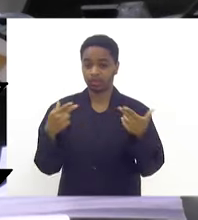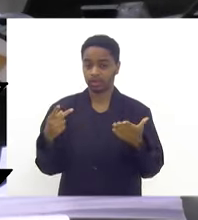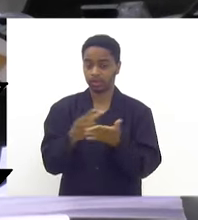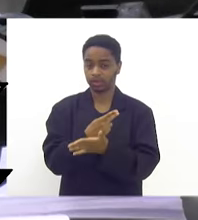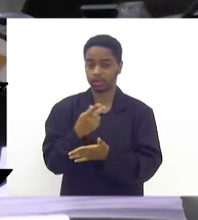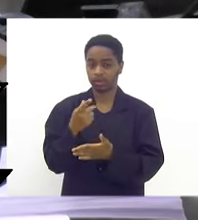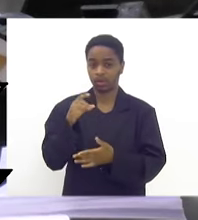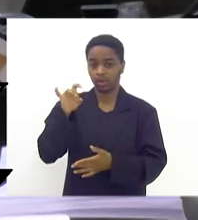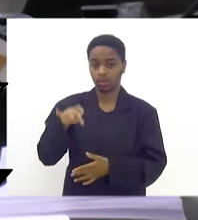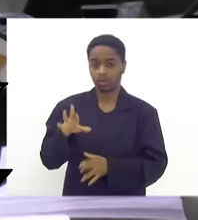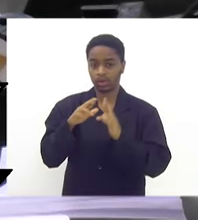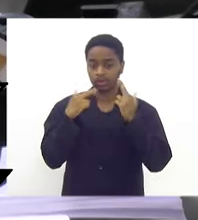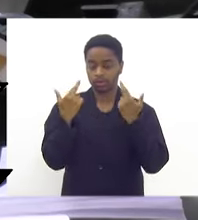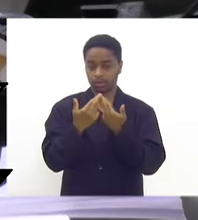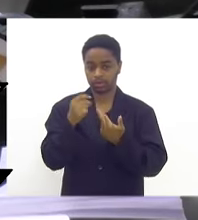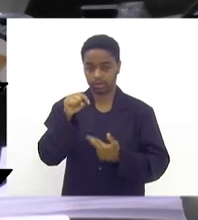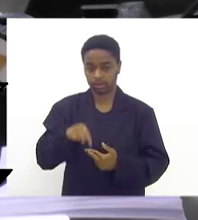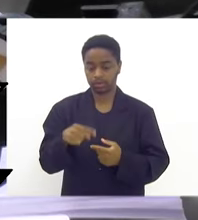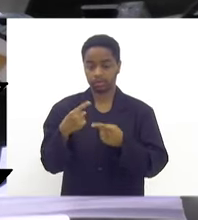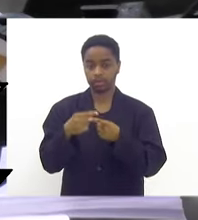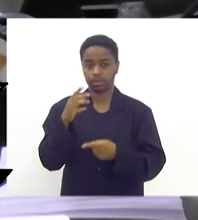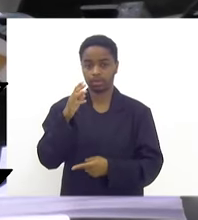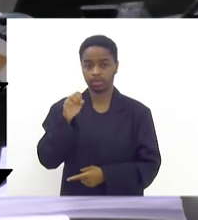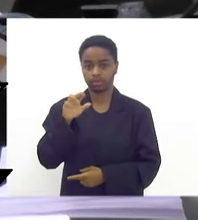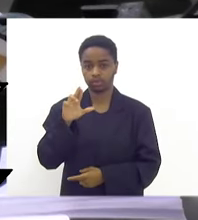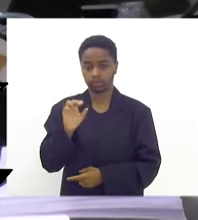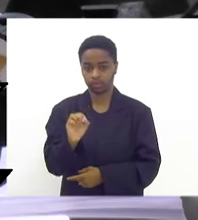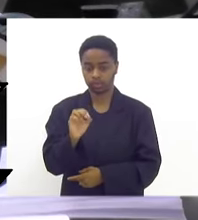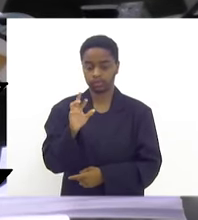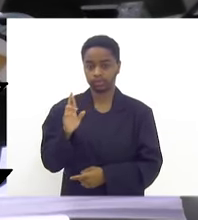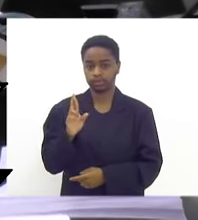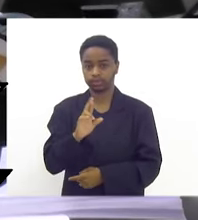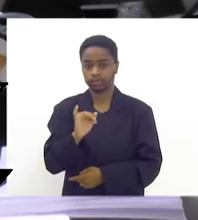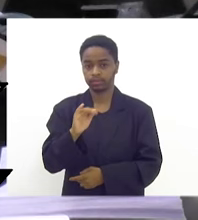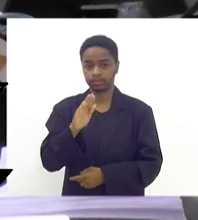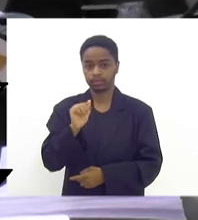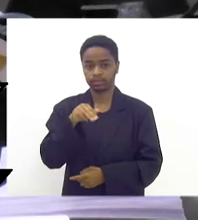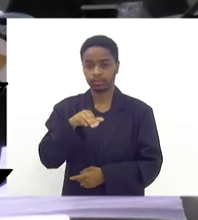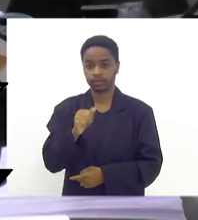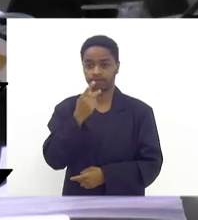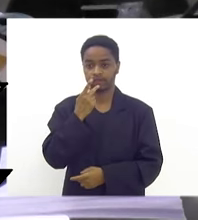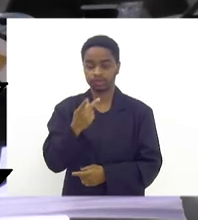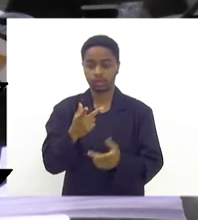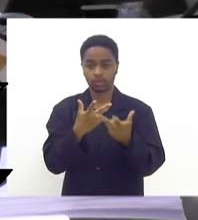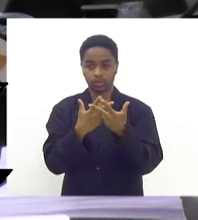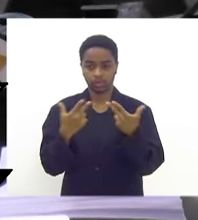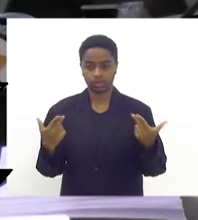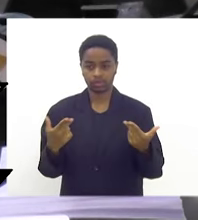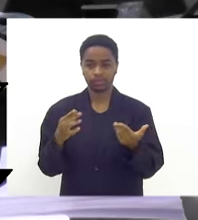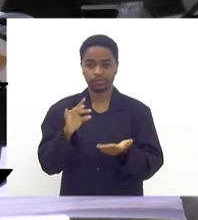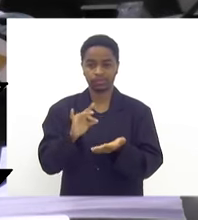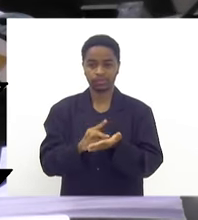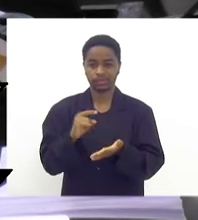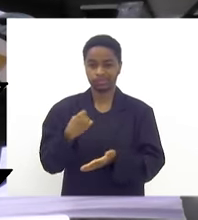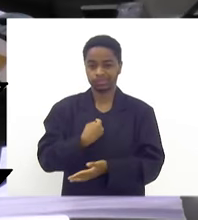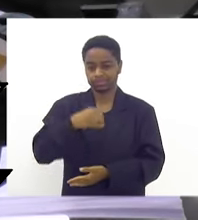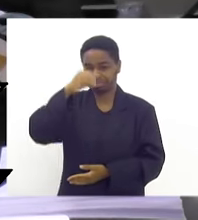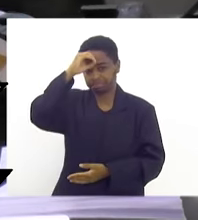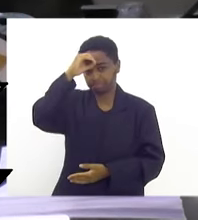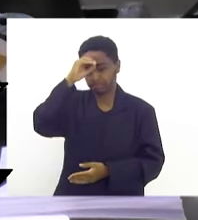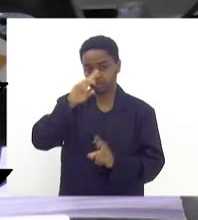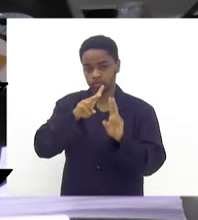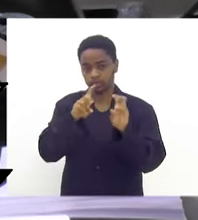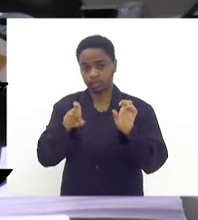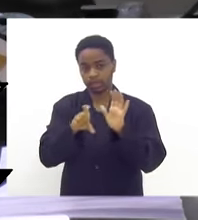reunião desta comissão o Senor Bruno Dantas representante do Ibama fez afirmações que no mínimo mostram o total desconhecimento da legislação